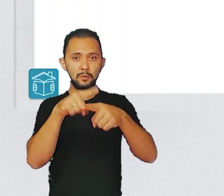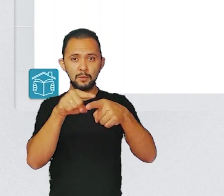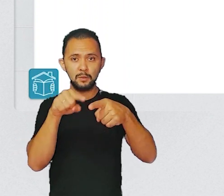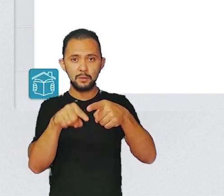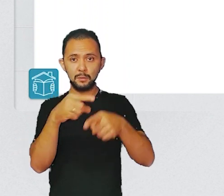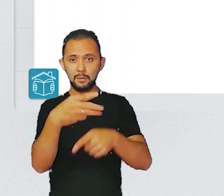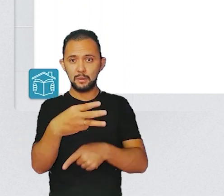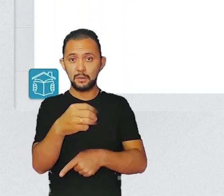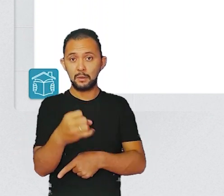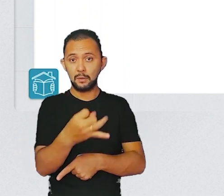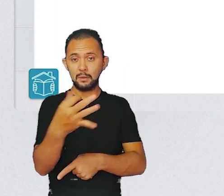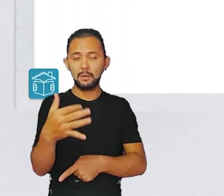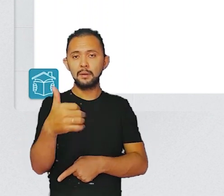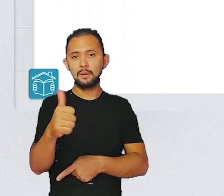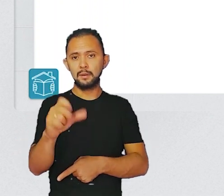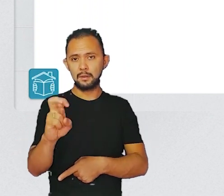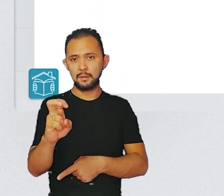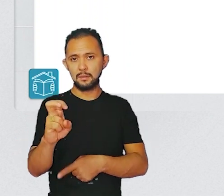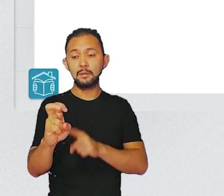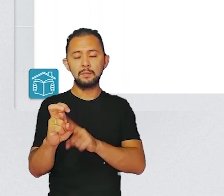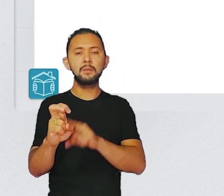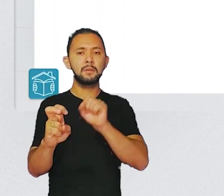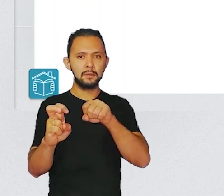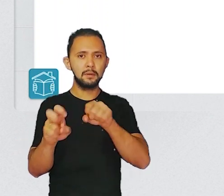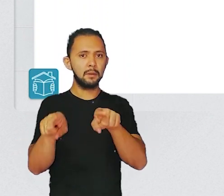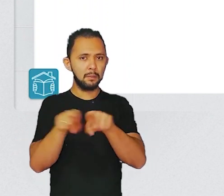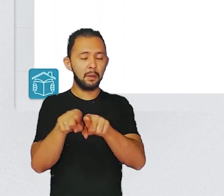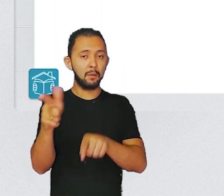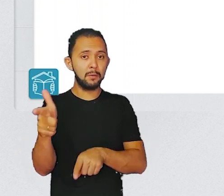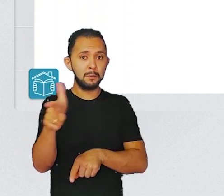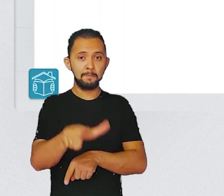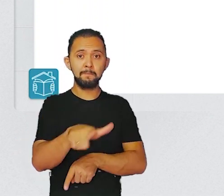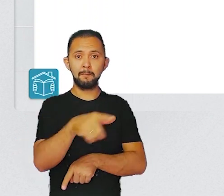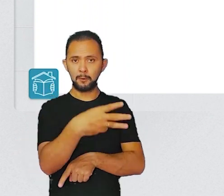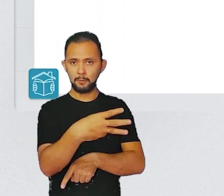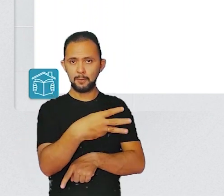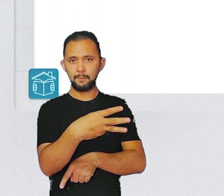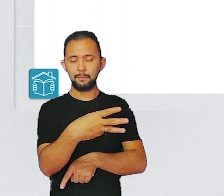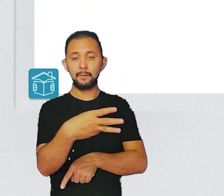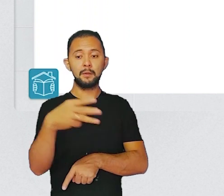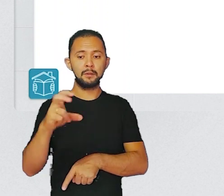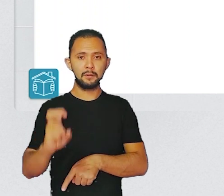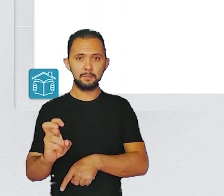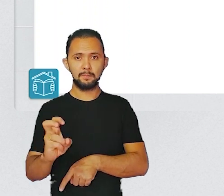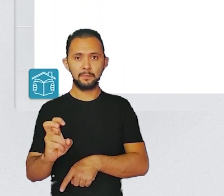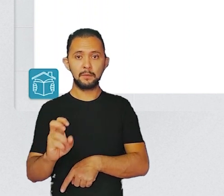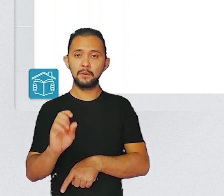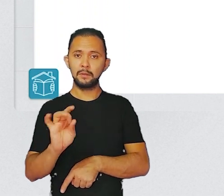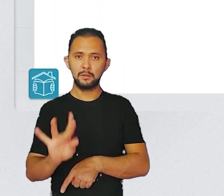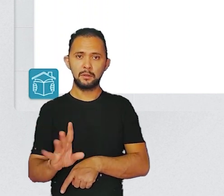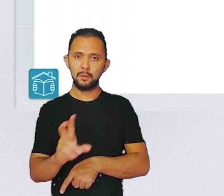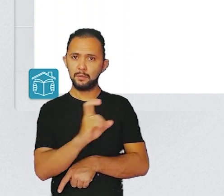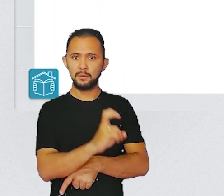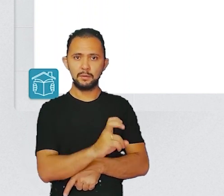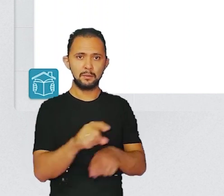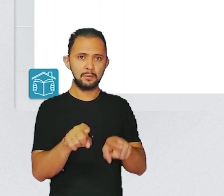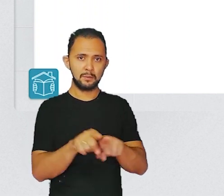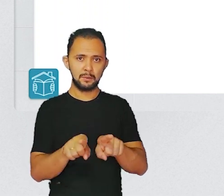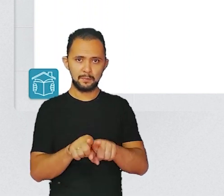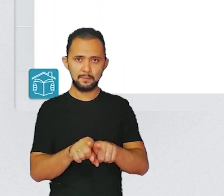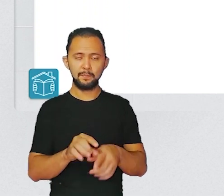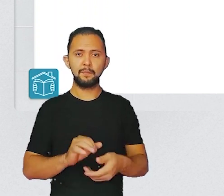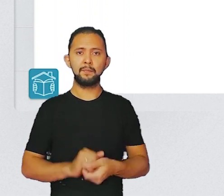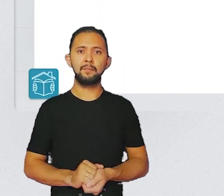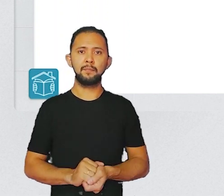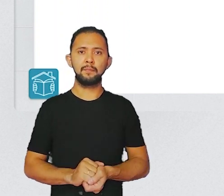15. 15 é divisível por 3? Sim. 5, né? Resposta. E 5 é o número primo, só é divisível por